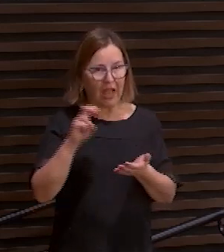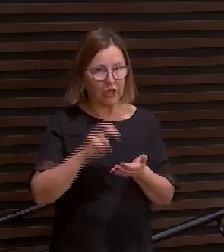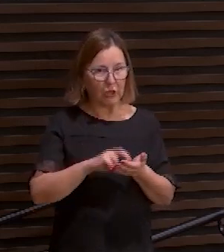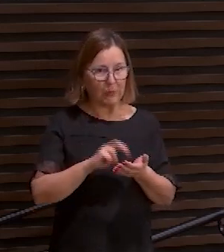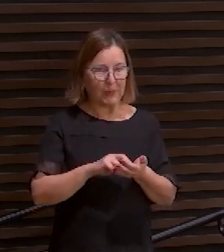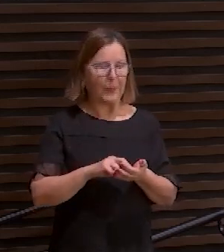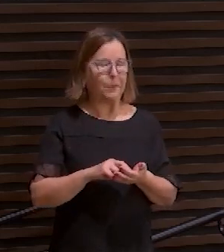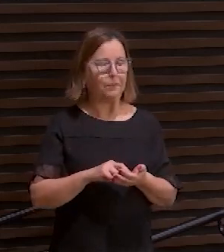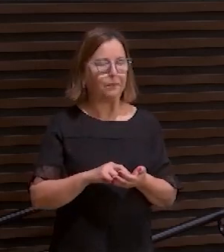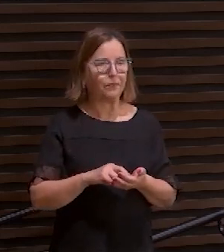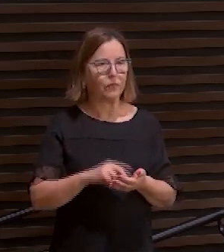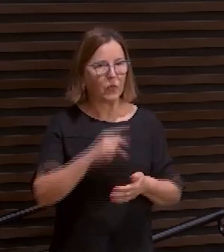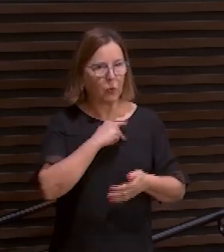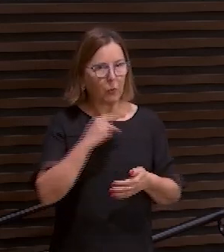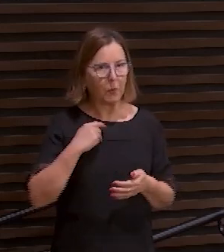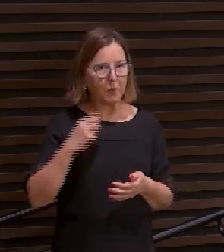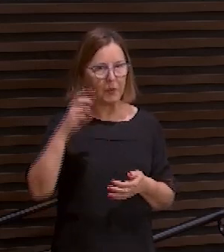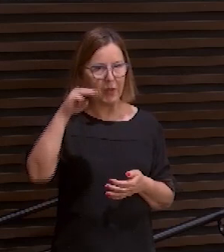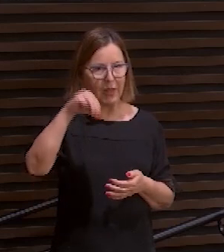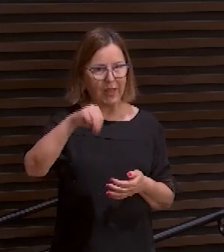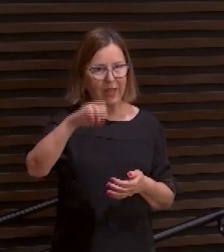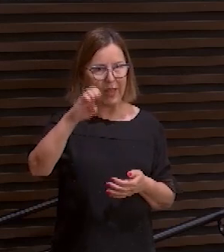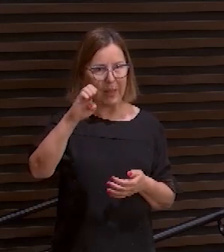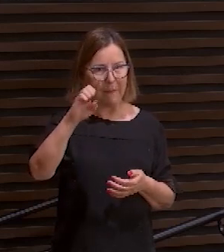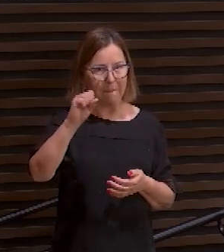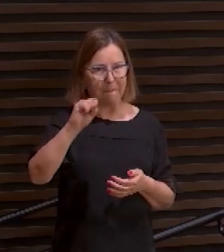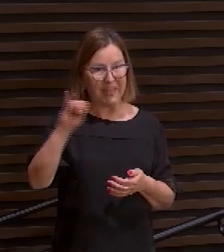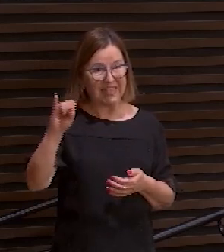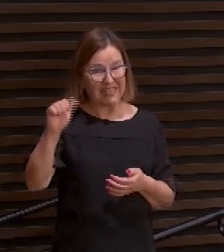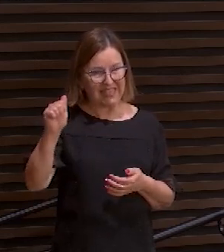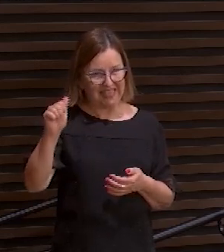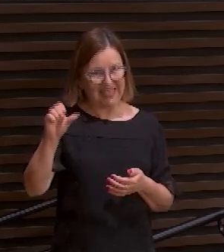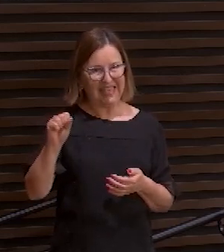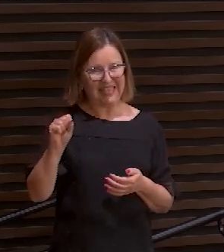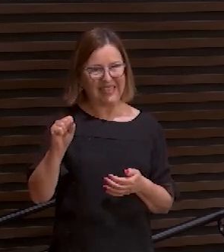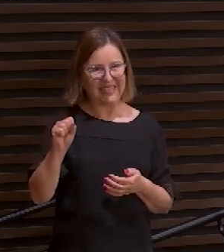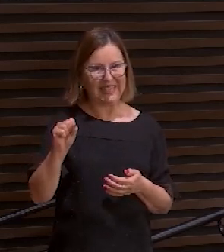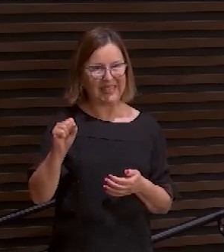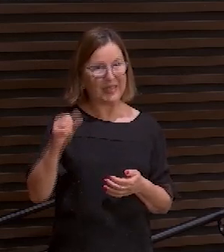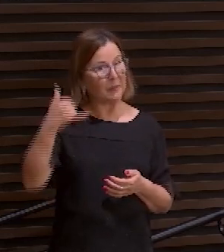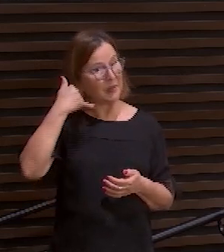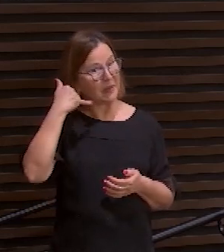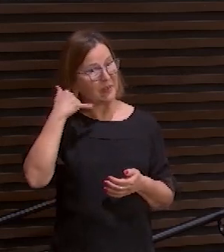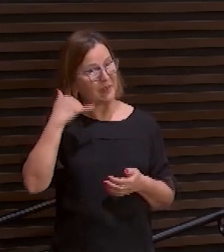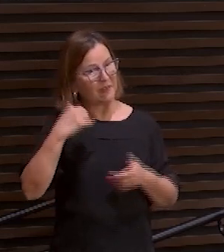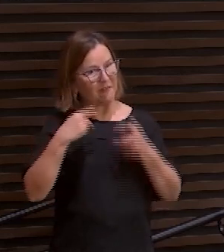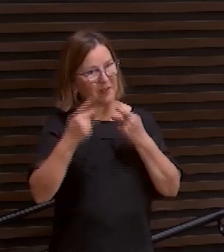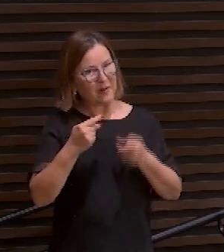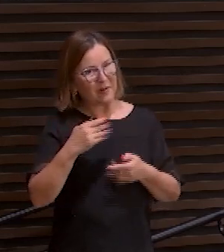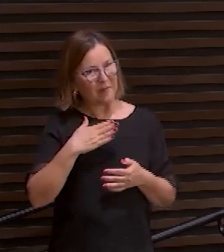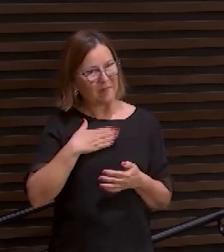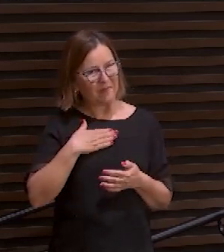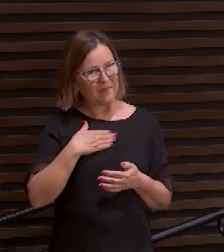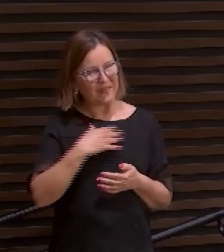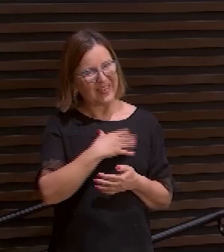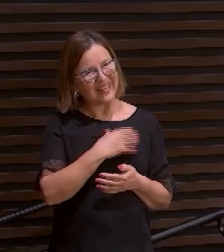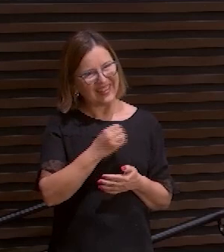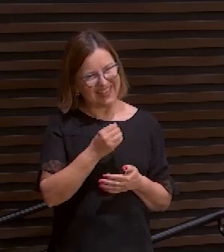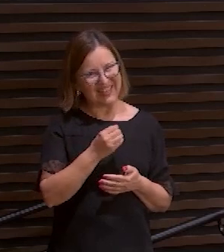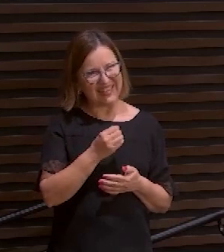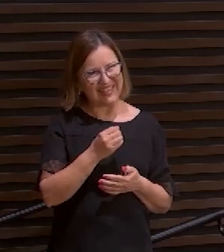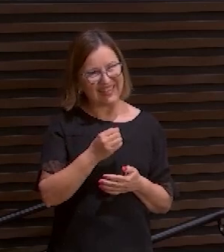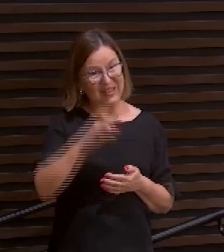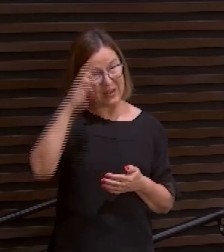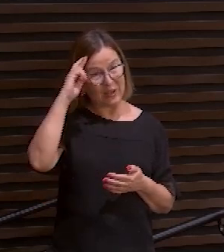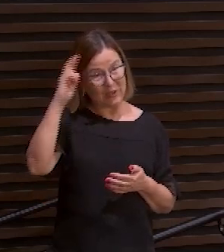Messias Anacleto me liga e diz, meu filho, o Senhor